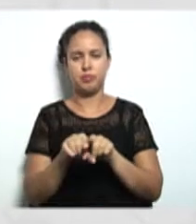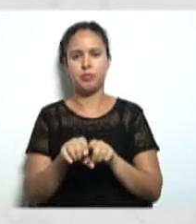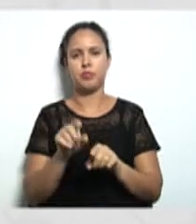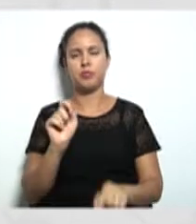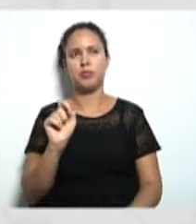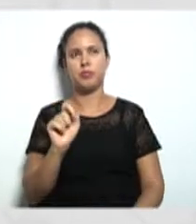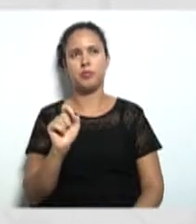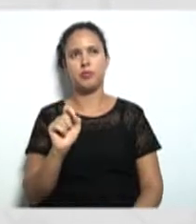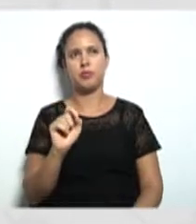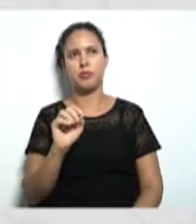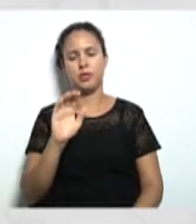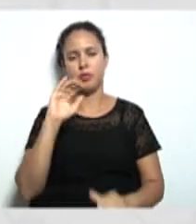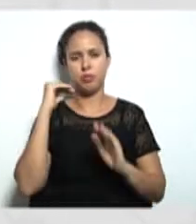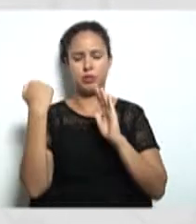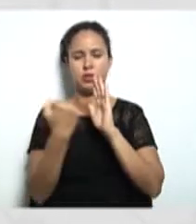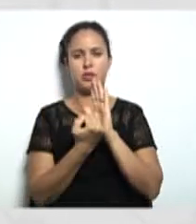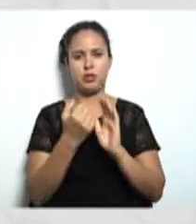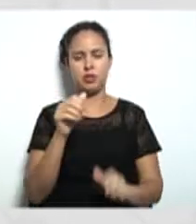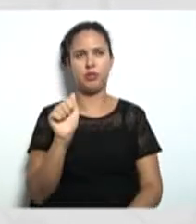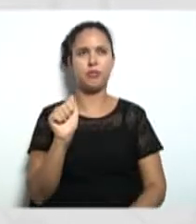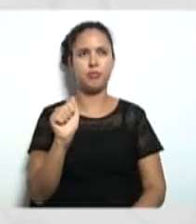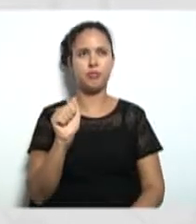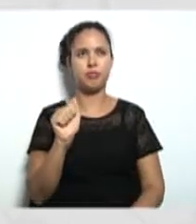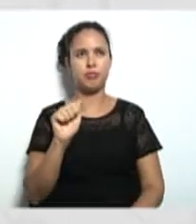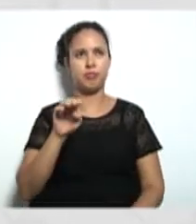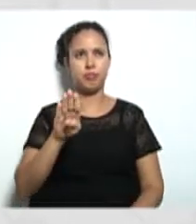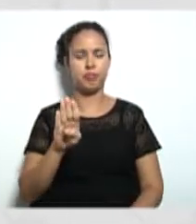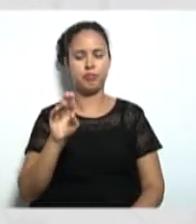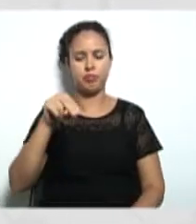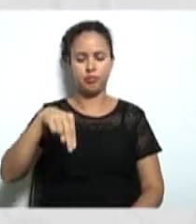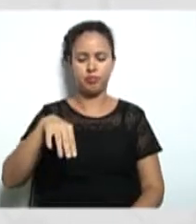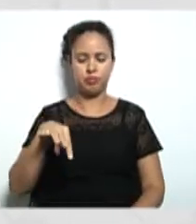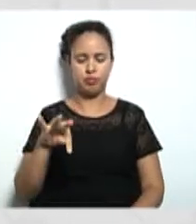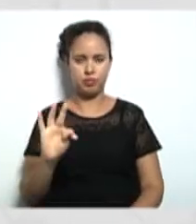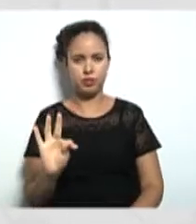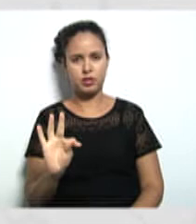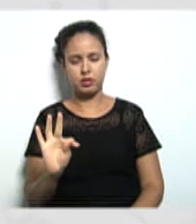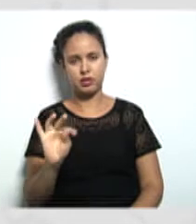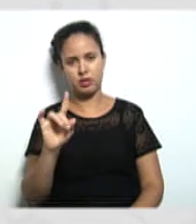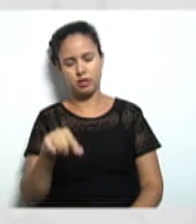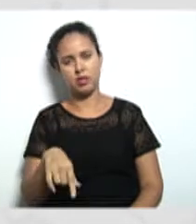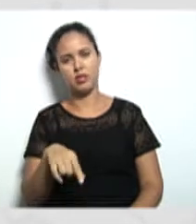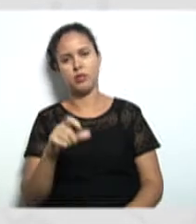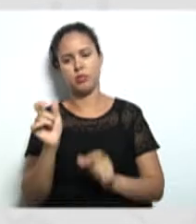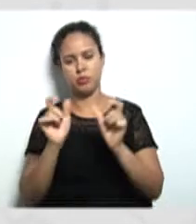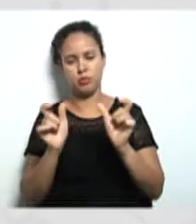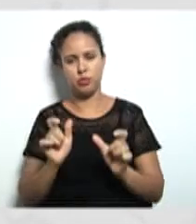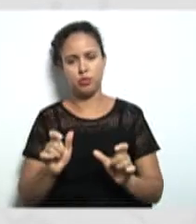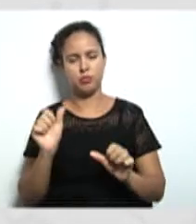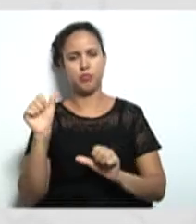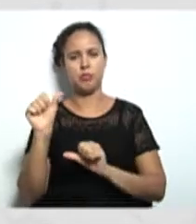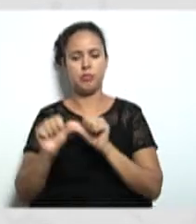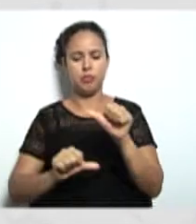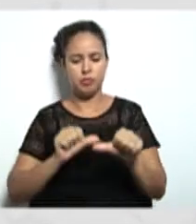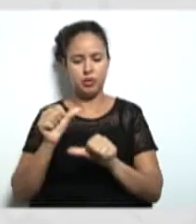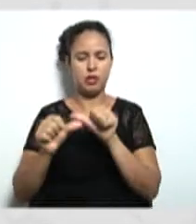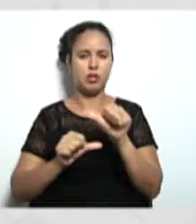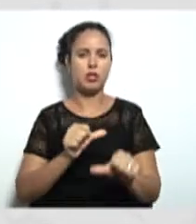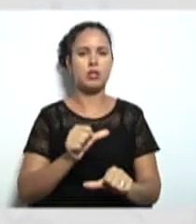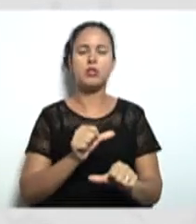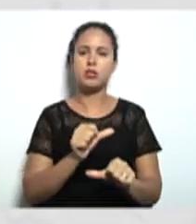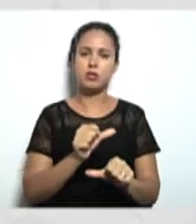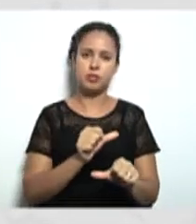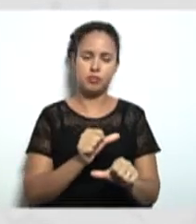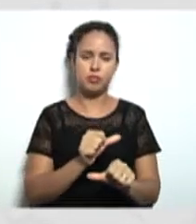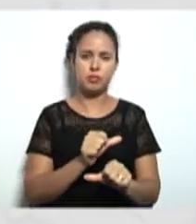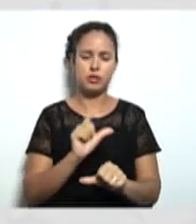Associação Brasileira de Normas Técnicas, que são aquelas que a gente não precisa decorar, né, professora? Elas vão mudar, mas eu preciso saber que elas existem,